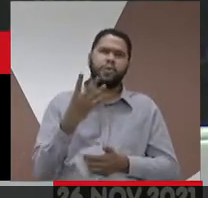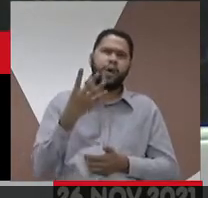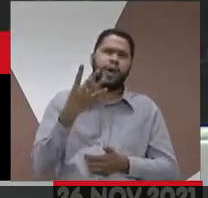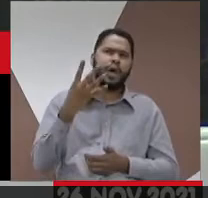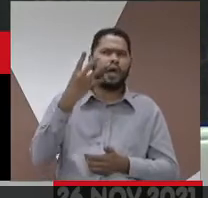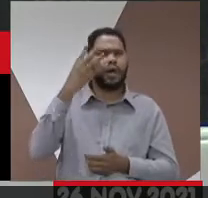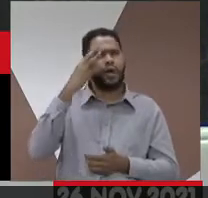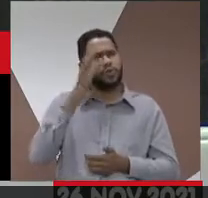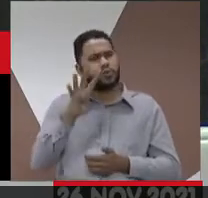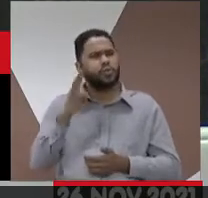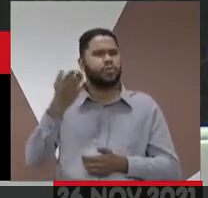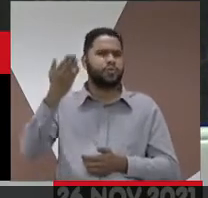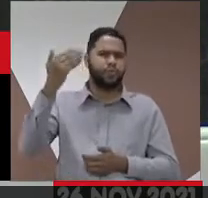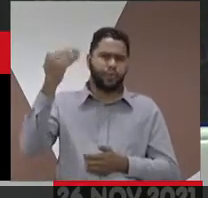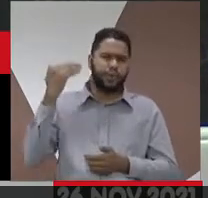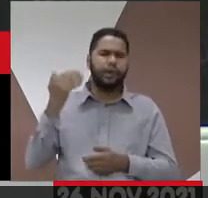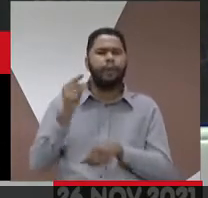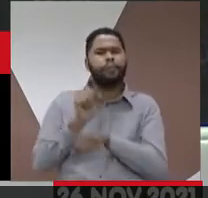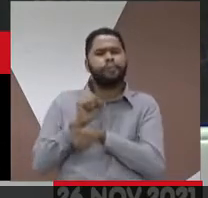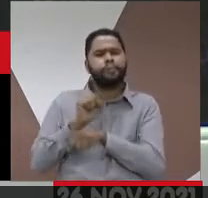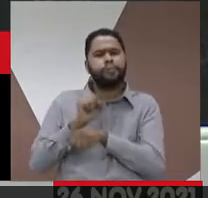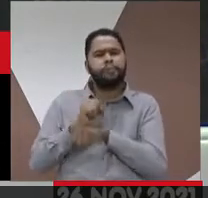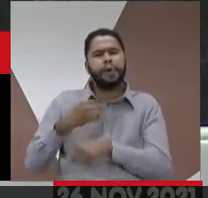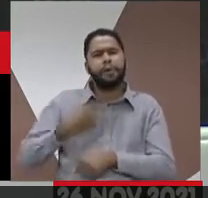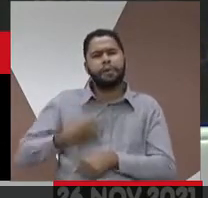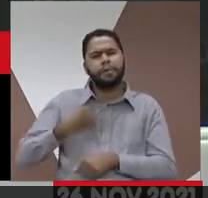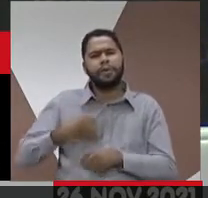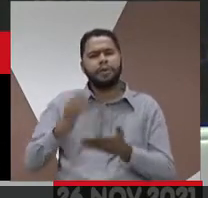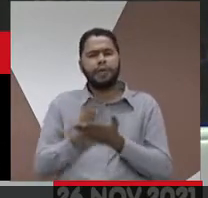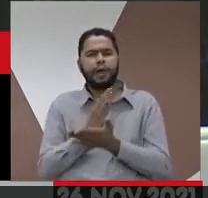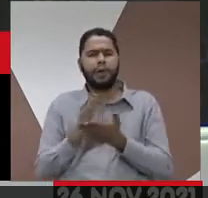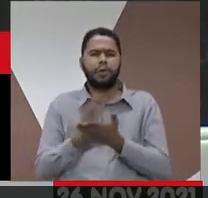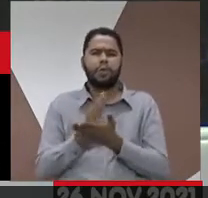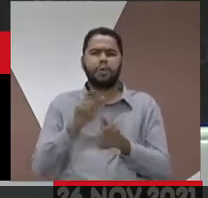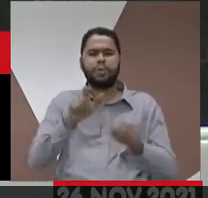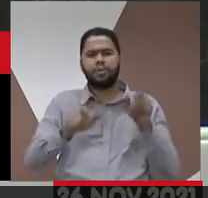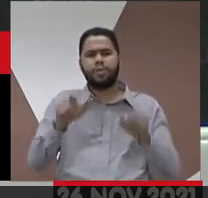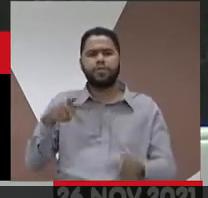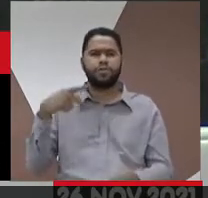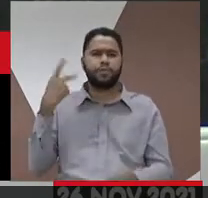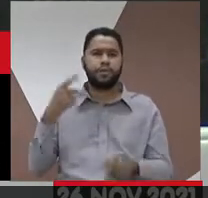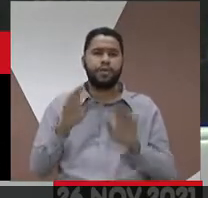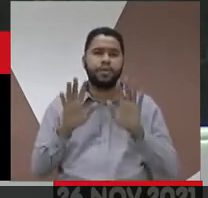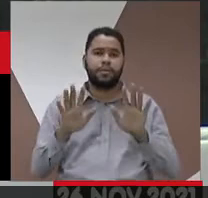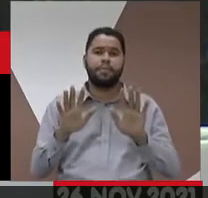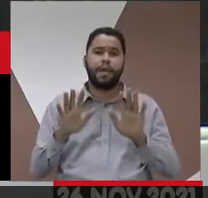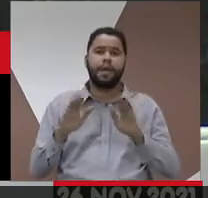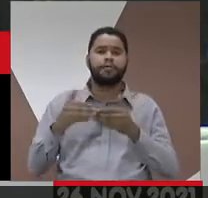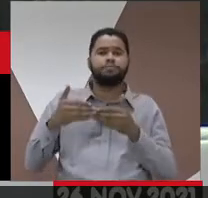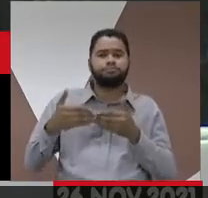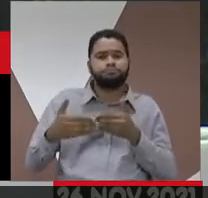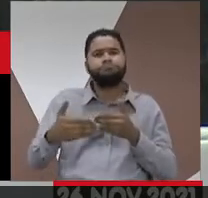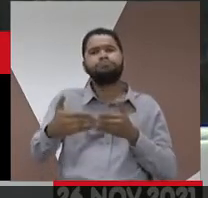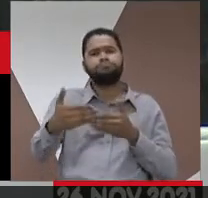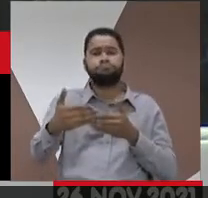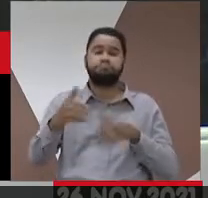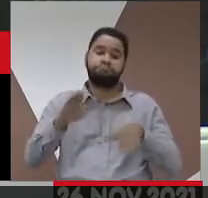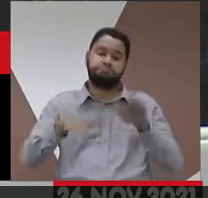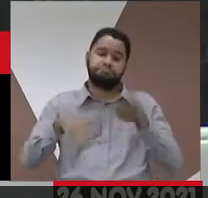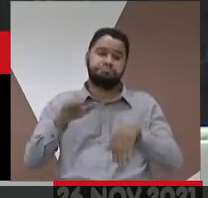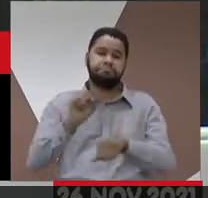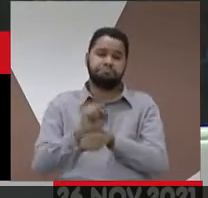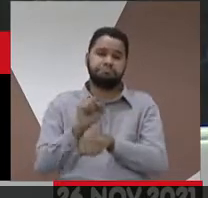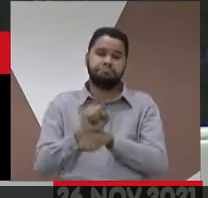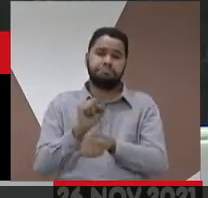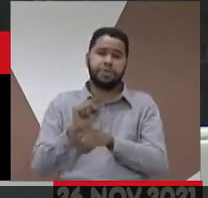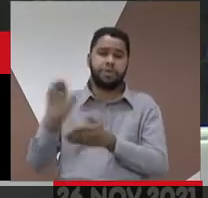atrás, porque ficamos aguardando uma participação de alguns dos parlamentares mais, digamos, próximos ao governo. Estamos esperando